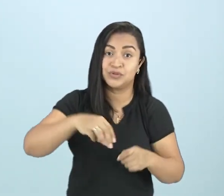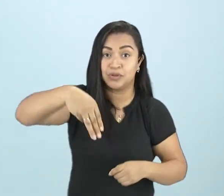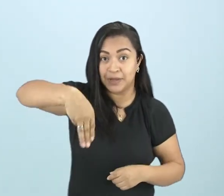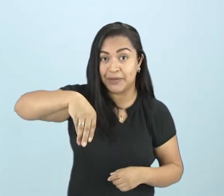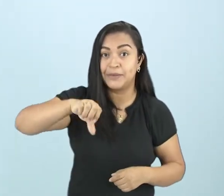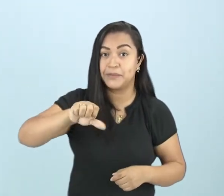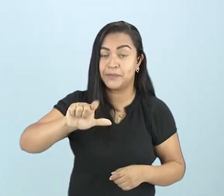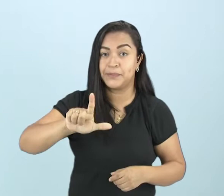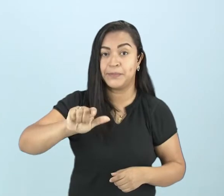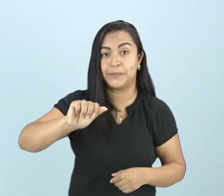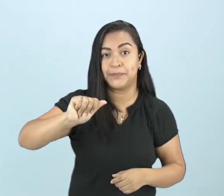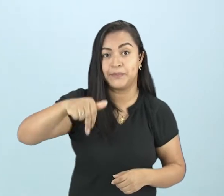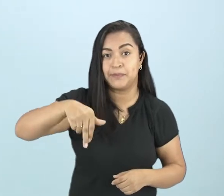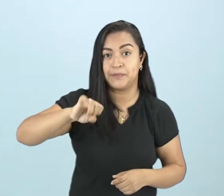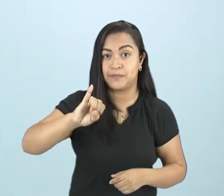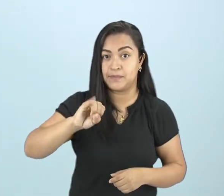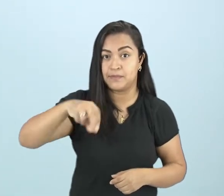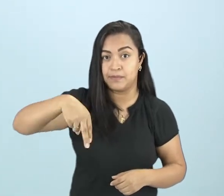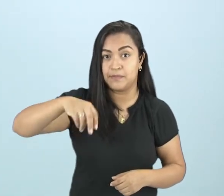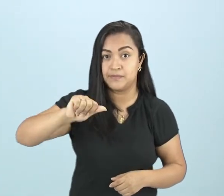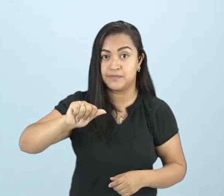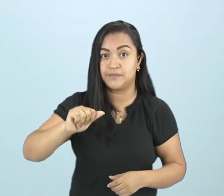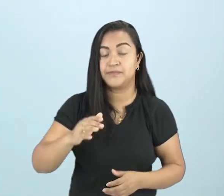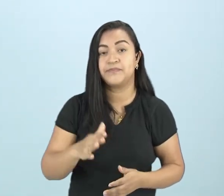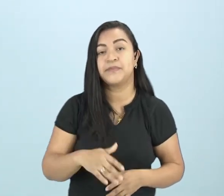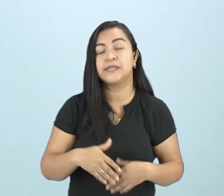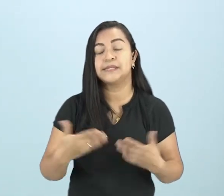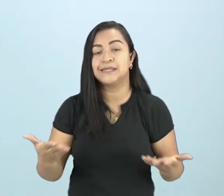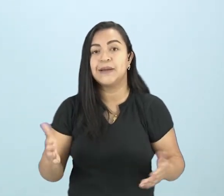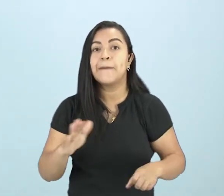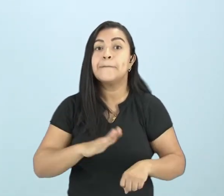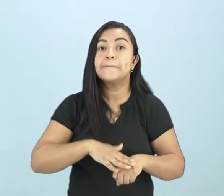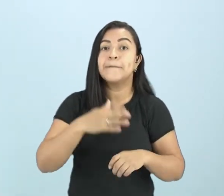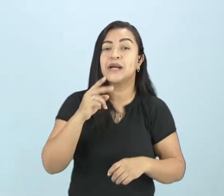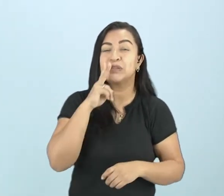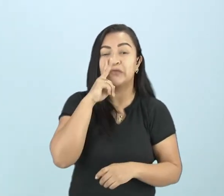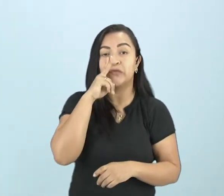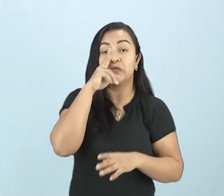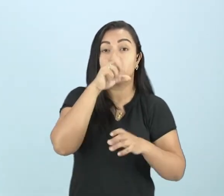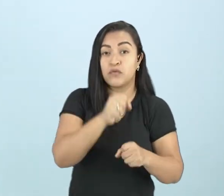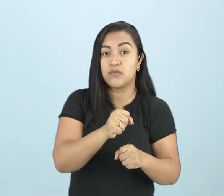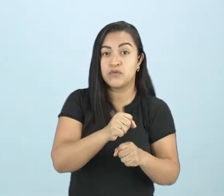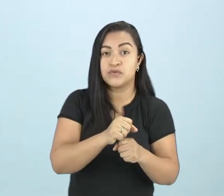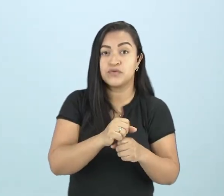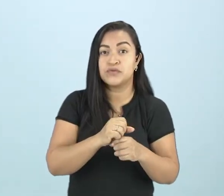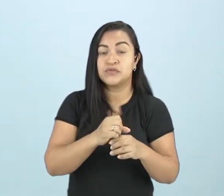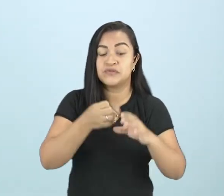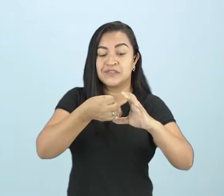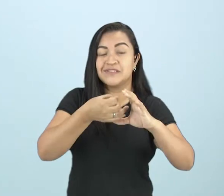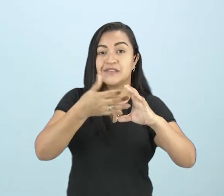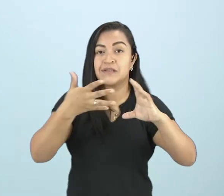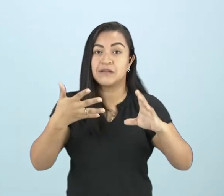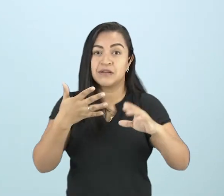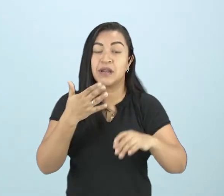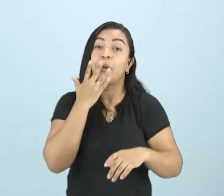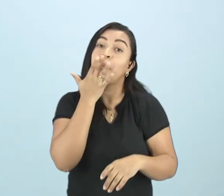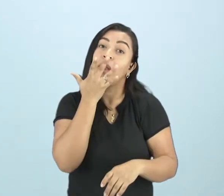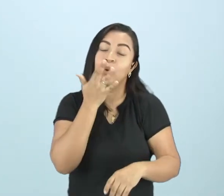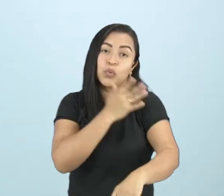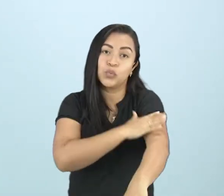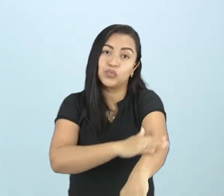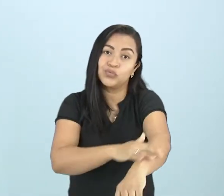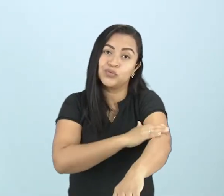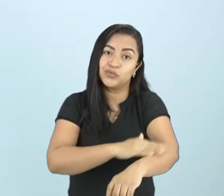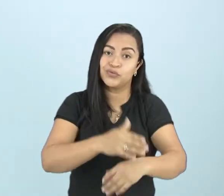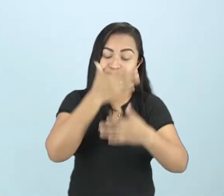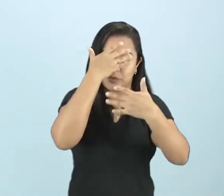melanina, mais, vamos dizer assim, forte, vai ser a expressão gênica para a cor do indivíduo. Então, se eu